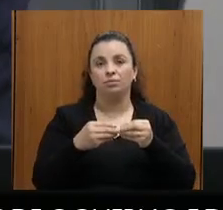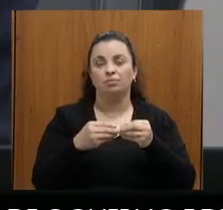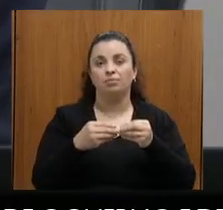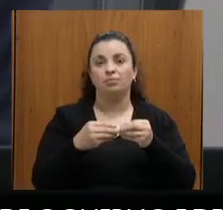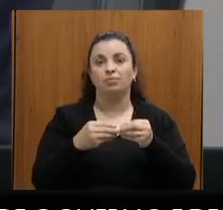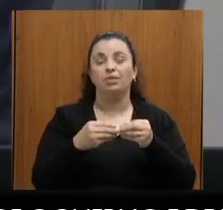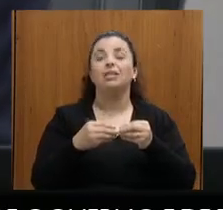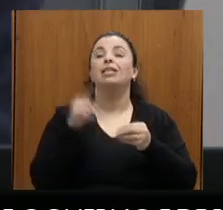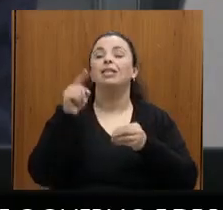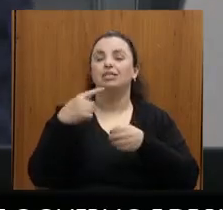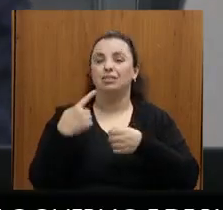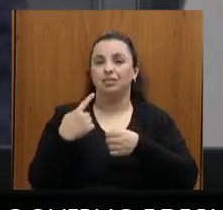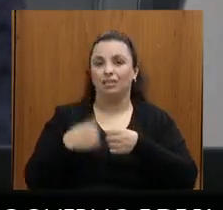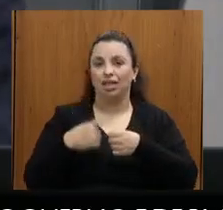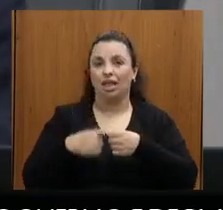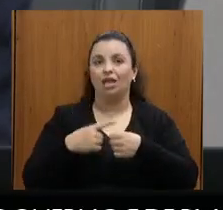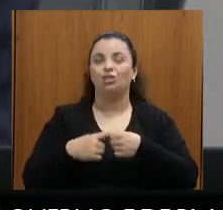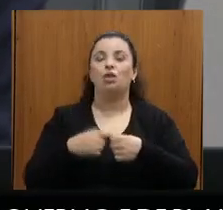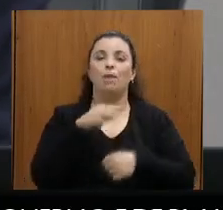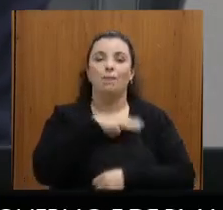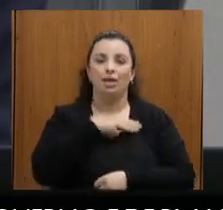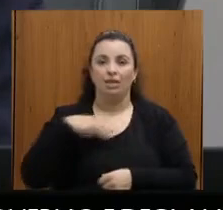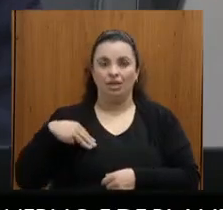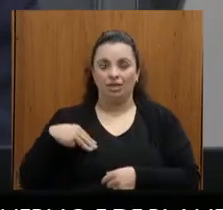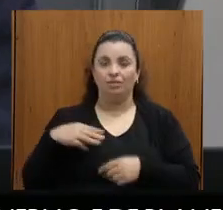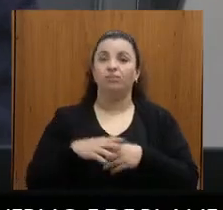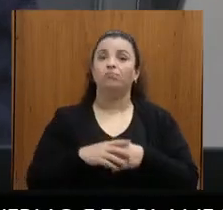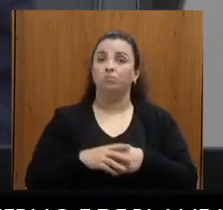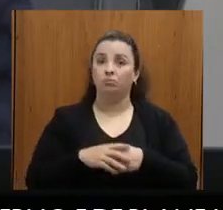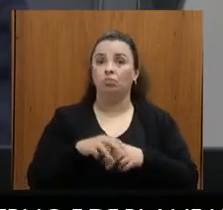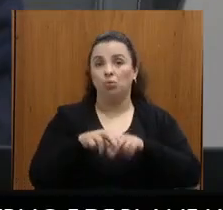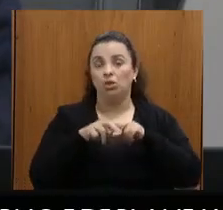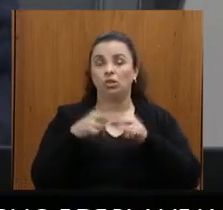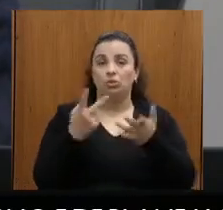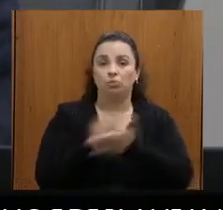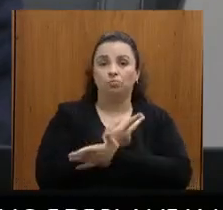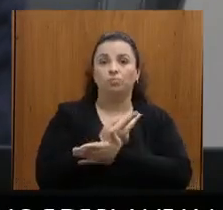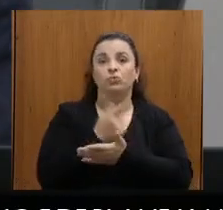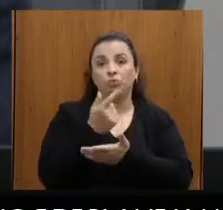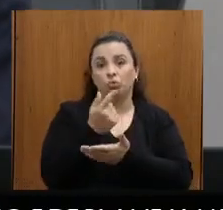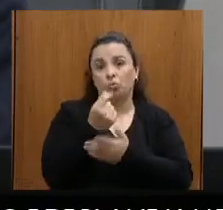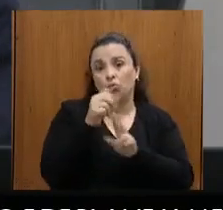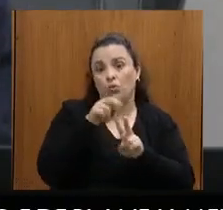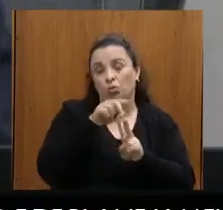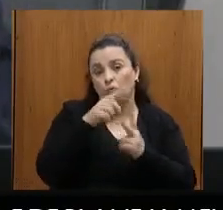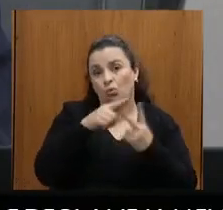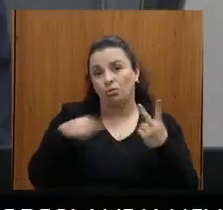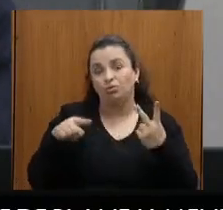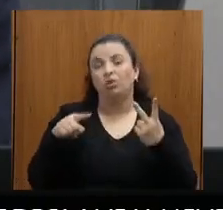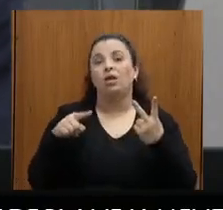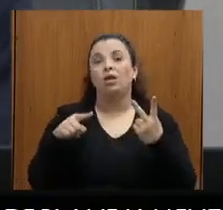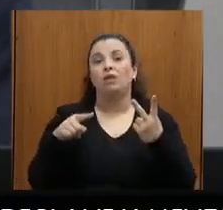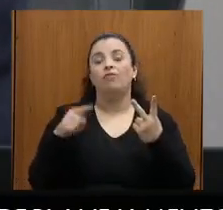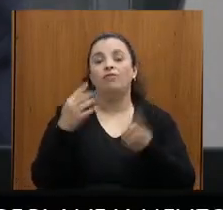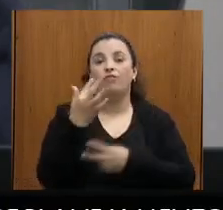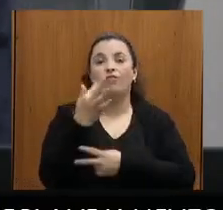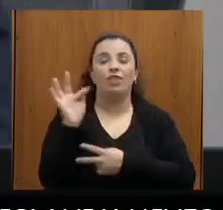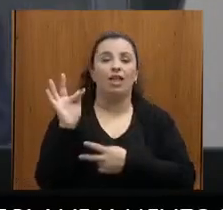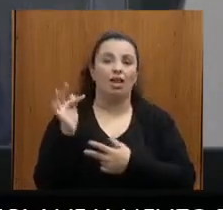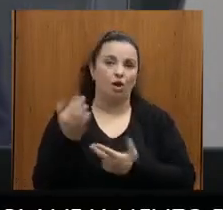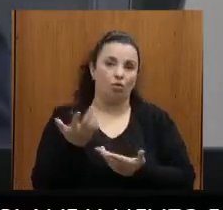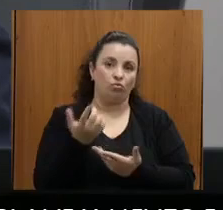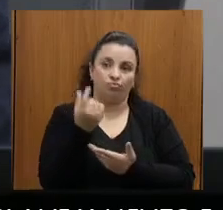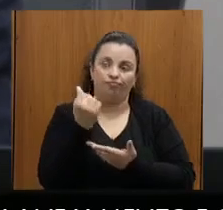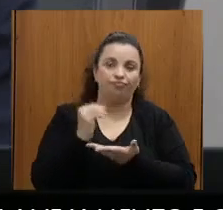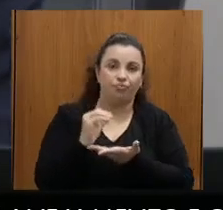Mariana, no que se refere, evidentemente, aos recursos federais, não vai tocar os recursos do Estado. Os do Estado